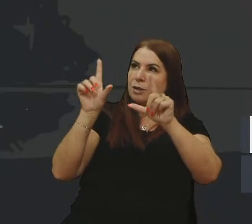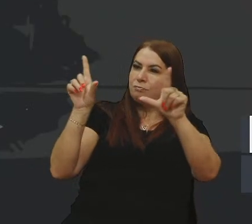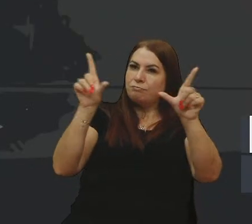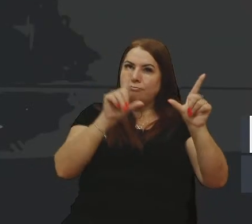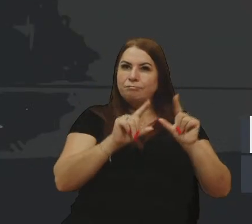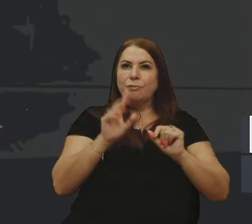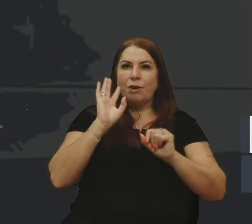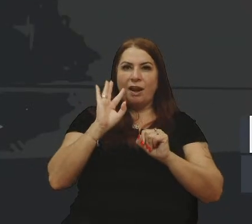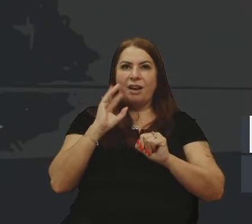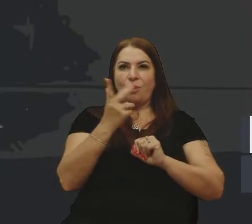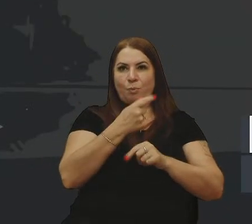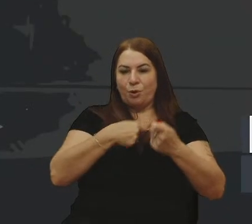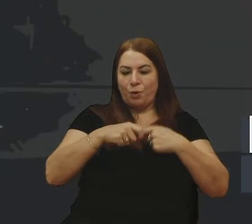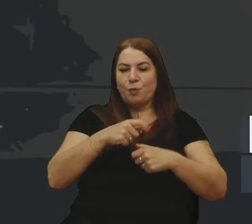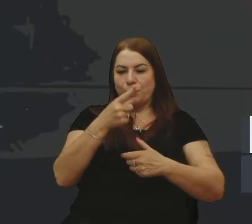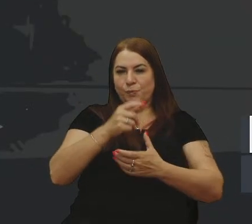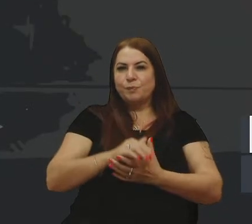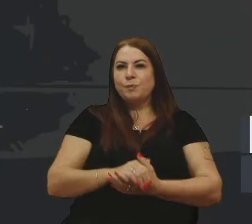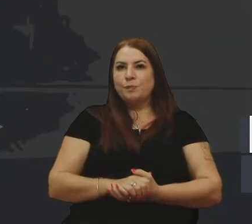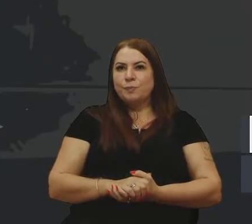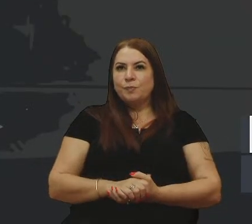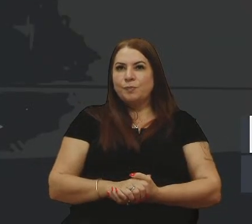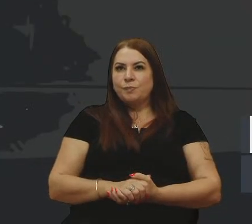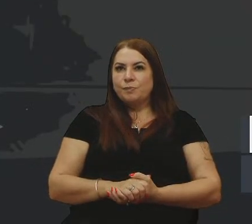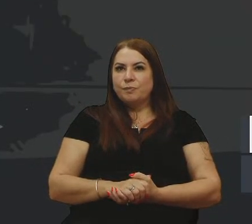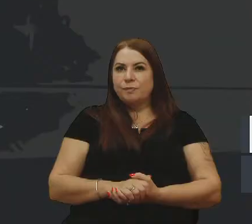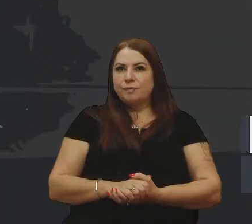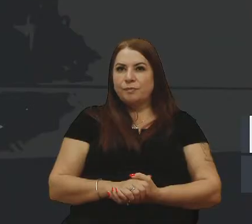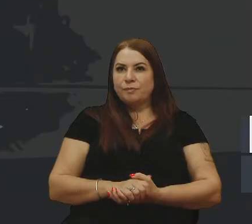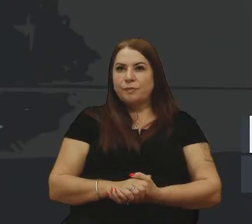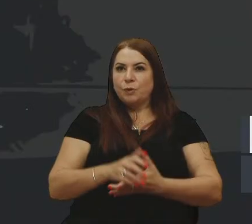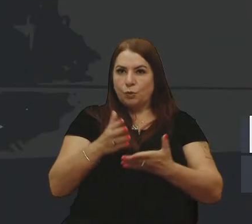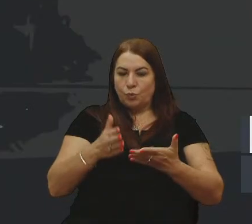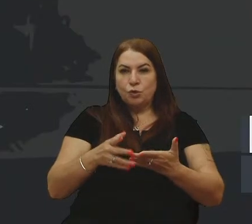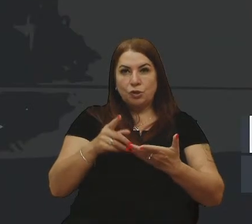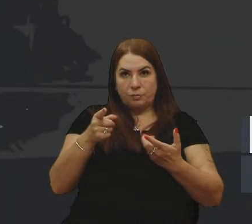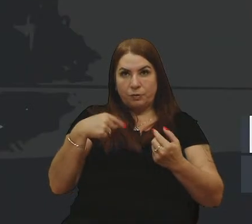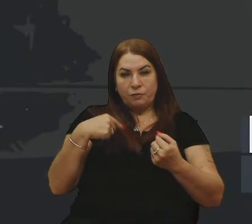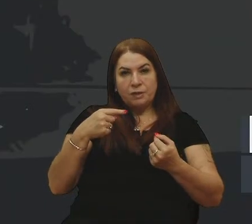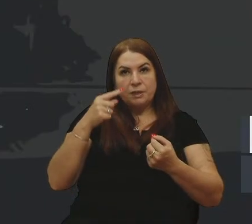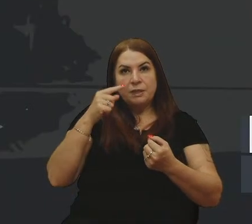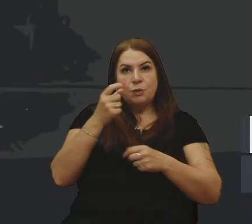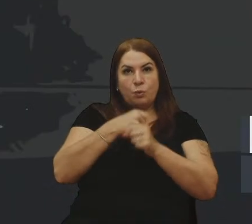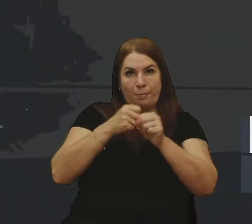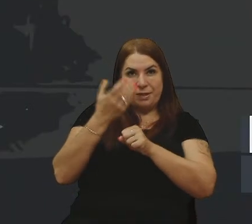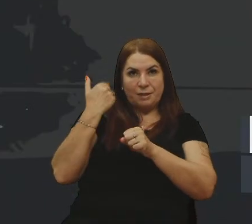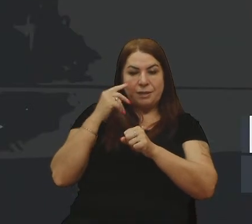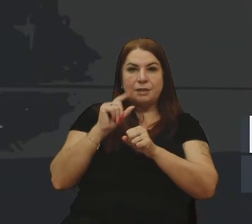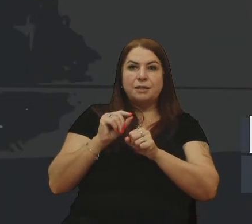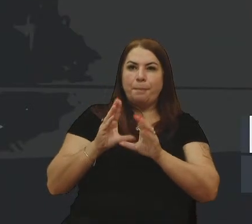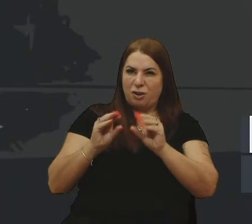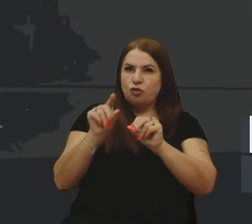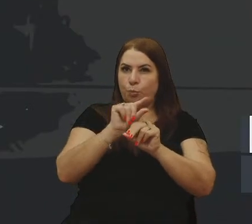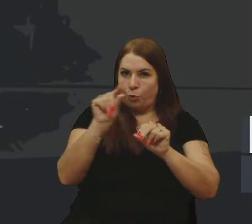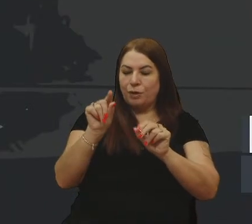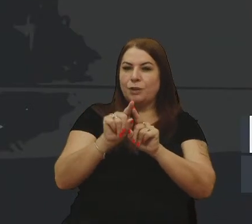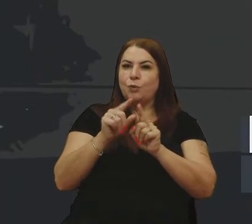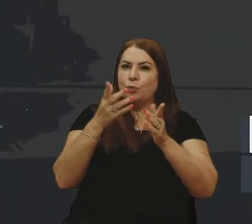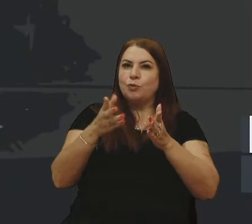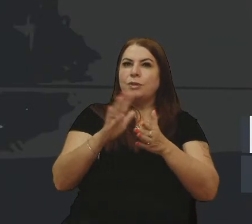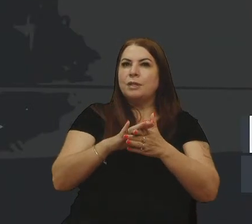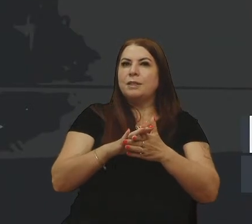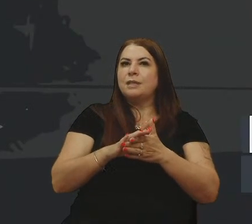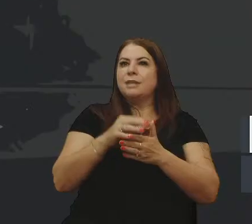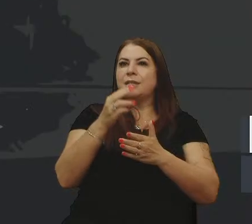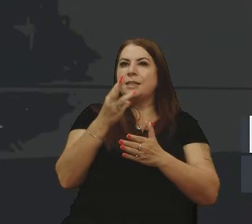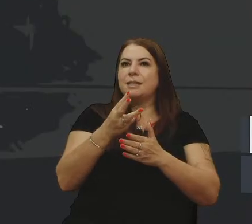requinte muito legal para o negócio. Pode passar. E atualmente, só para vocês terem uma ideia, ano passado a gente mexeu nisso. A gente hoje tem basicamente